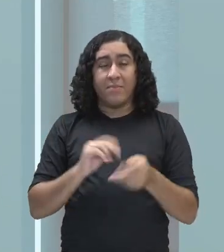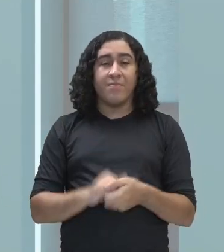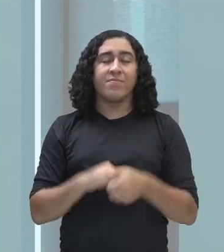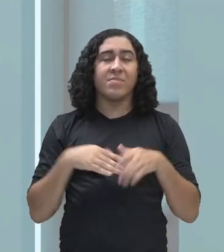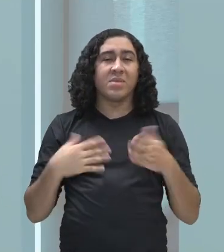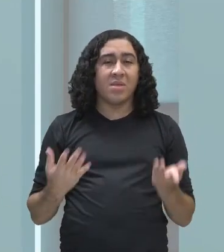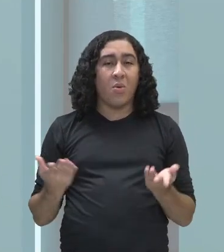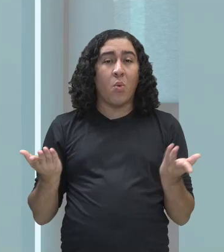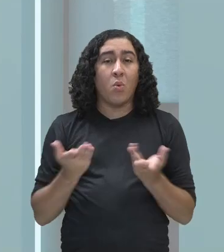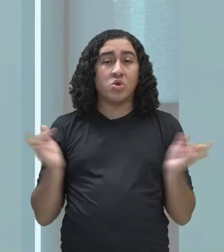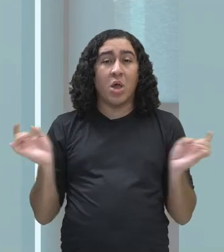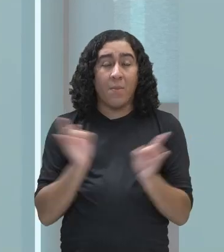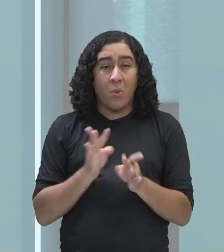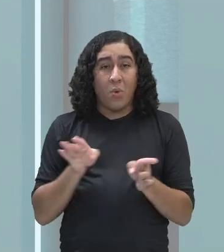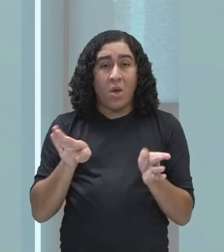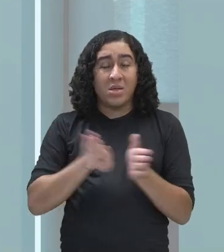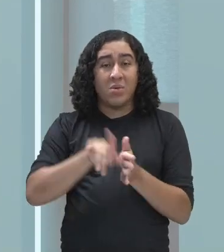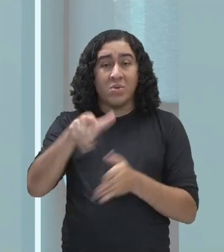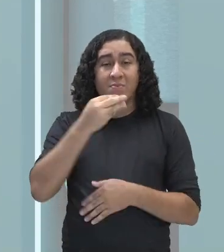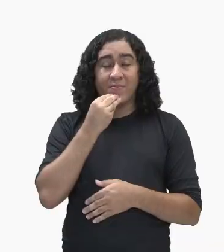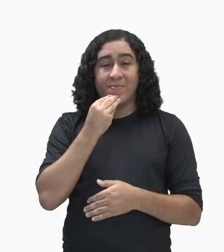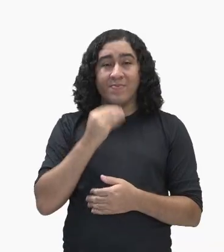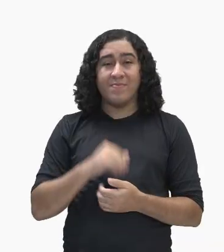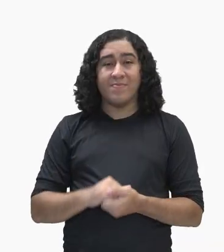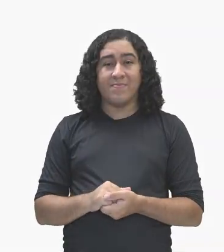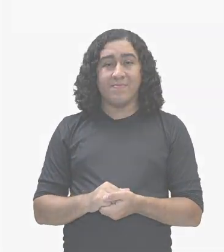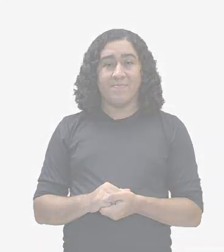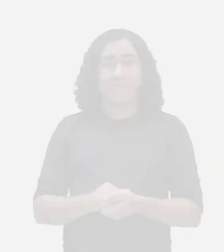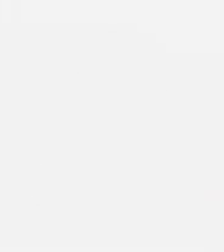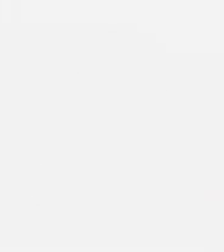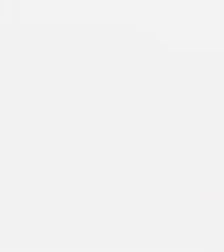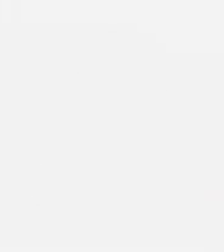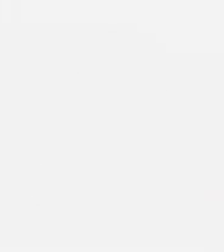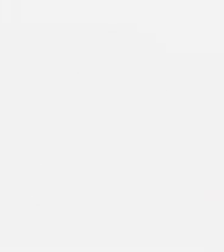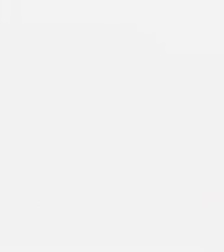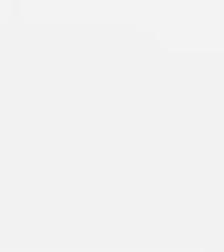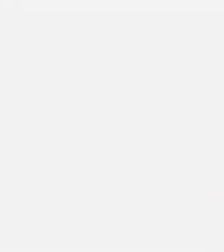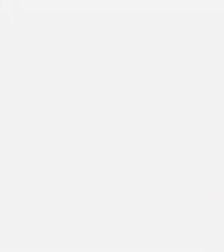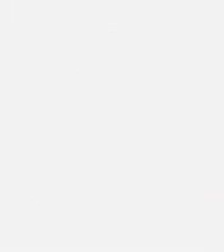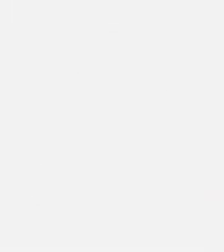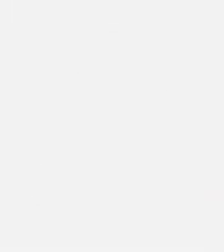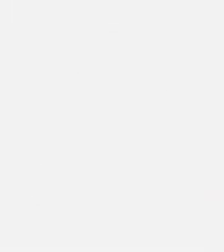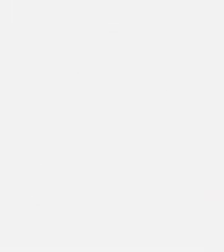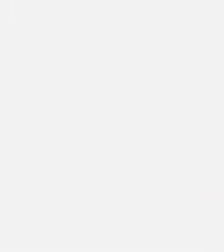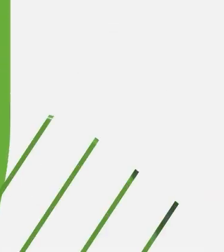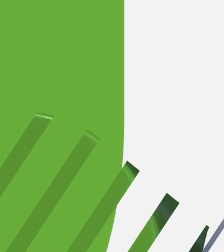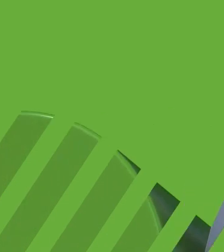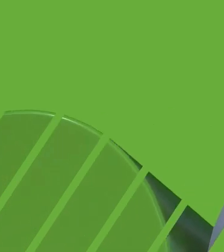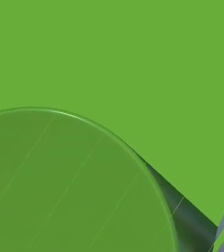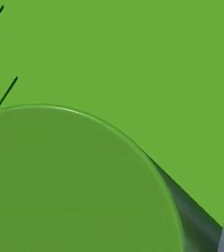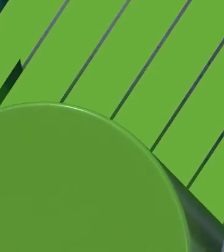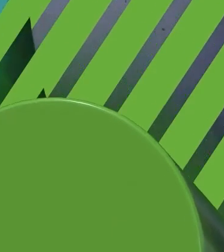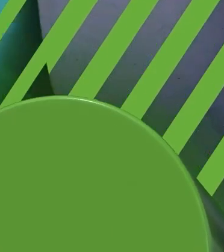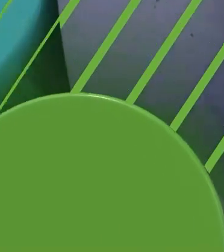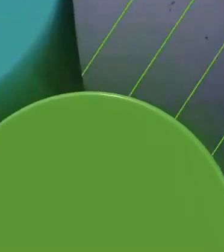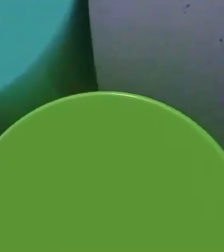por hoje era só e a gente se vê nas próximas aulas.